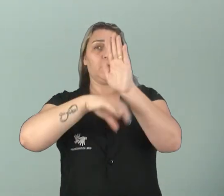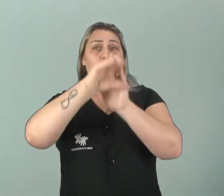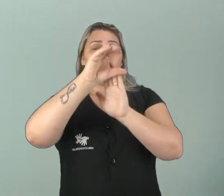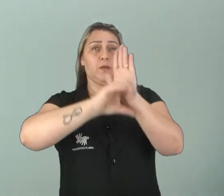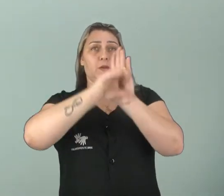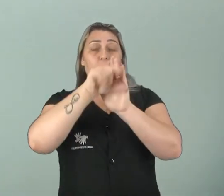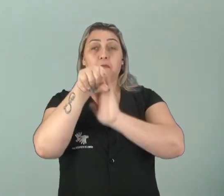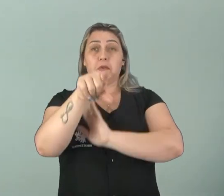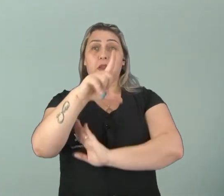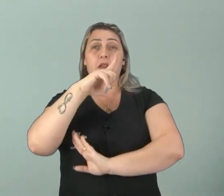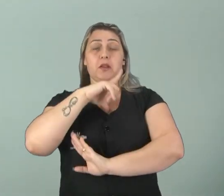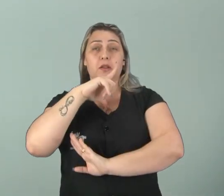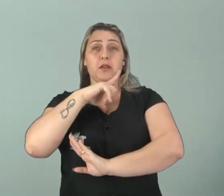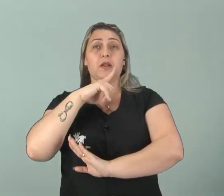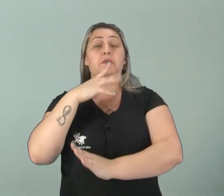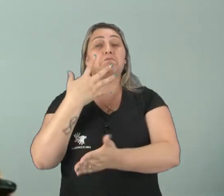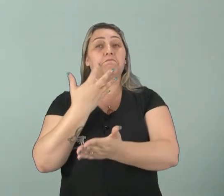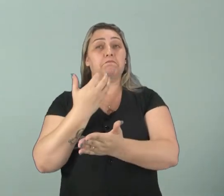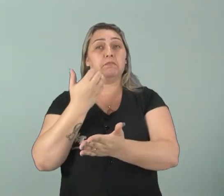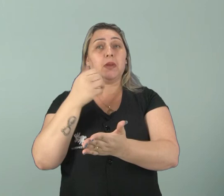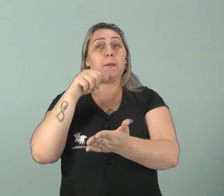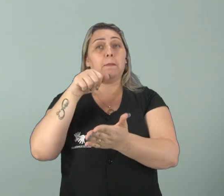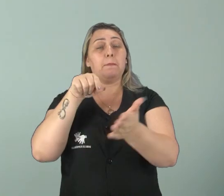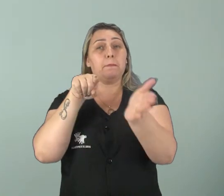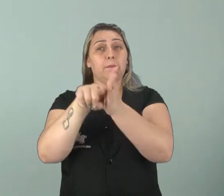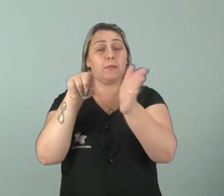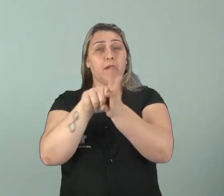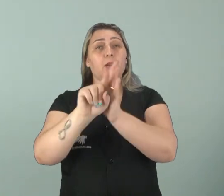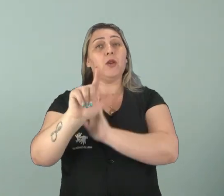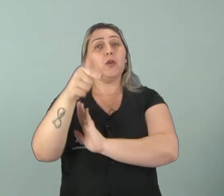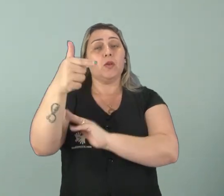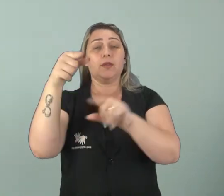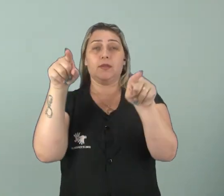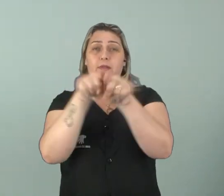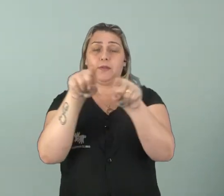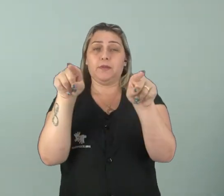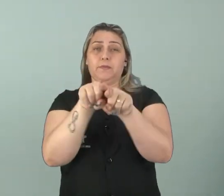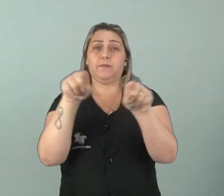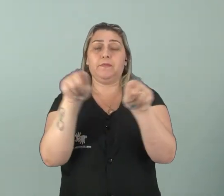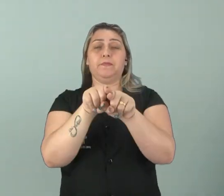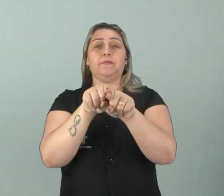conteúdo, você tem acesso à questão que eu não mostrei hoje, inclusive outras